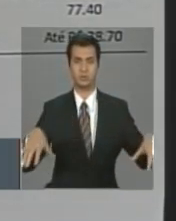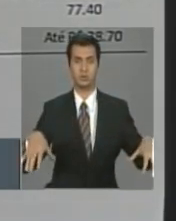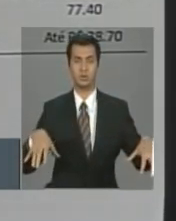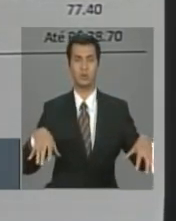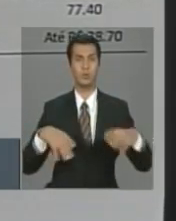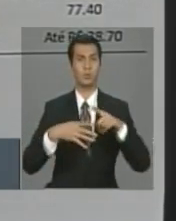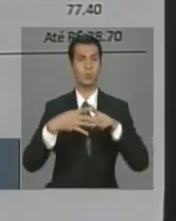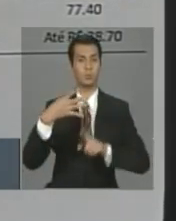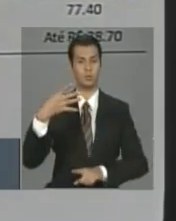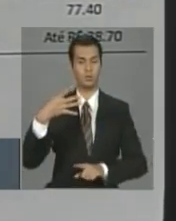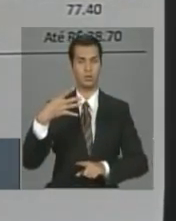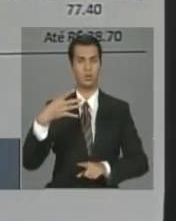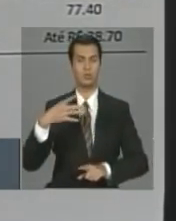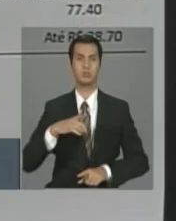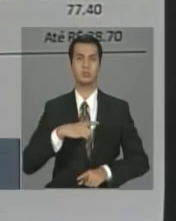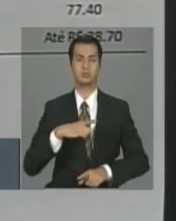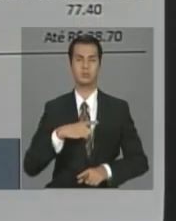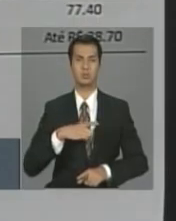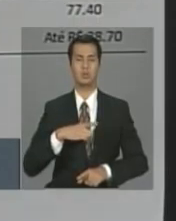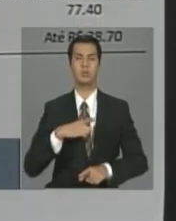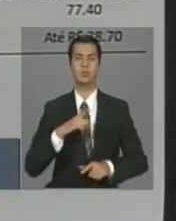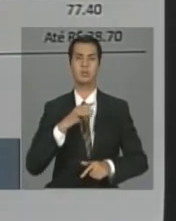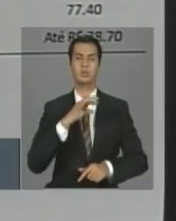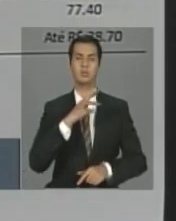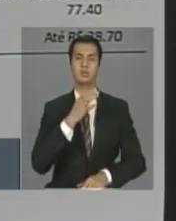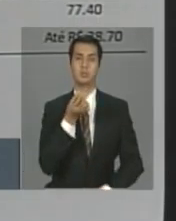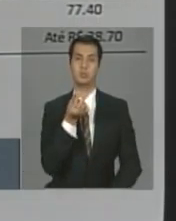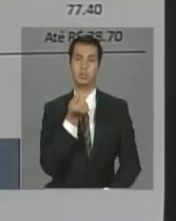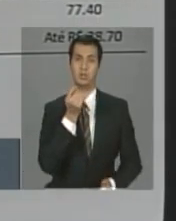miséria, que é uma renda até R$70, que é o que a gente trabalha